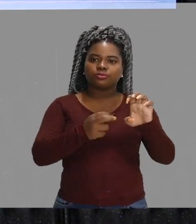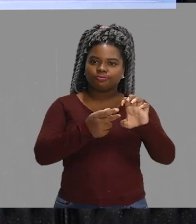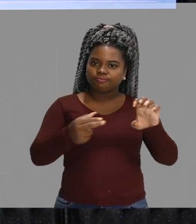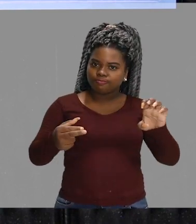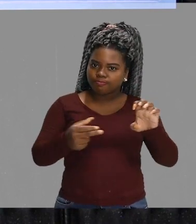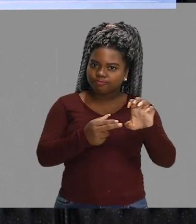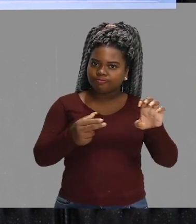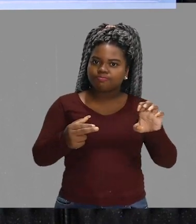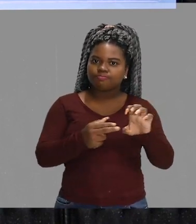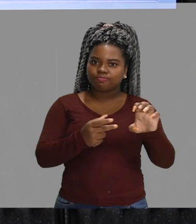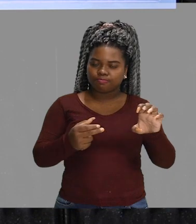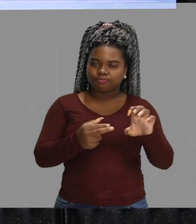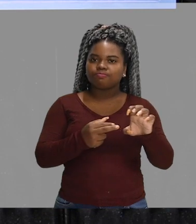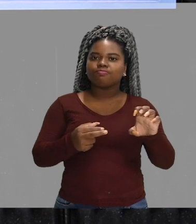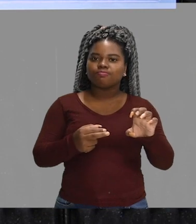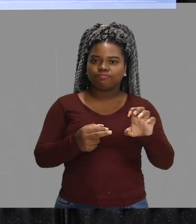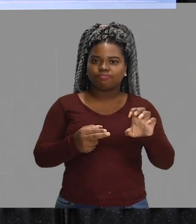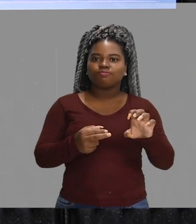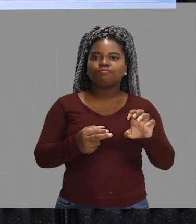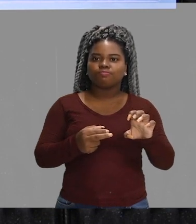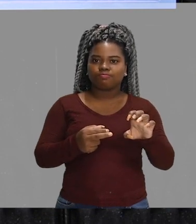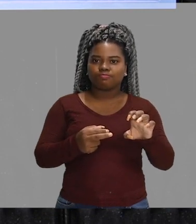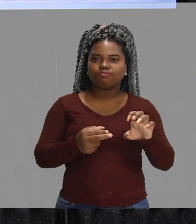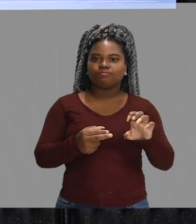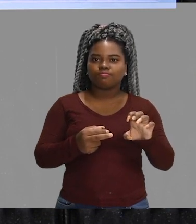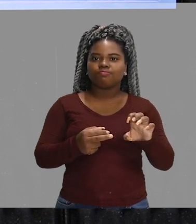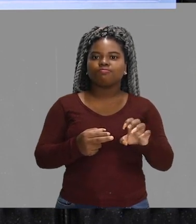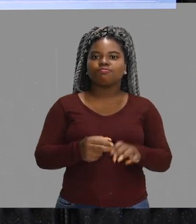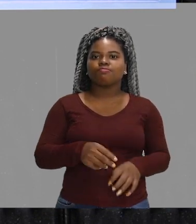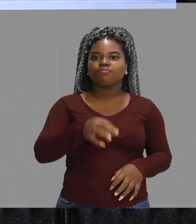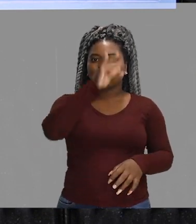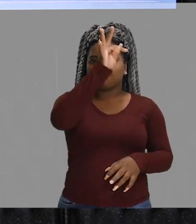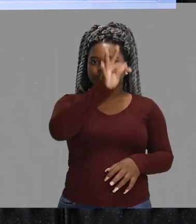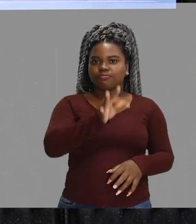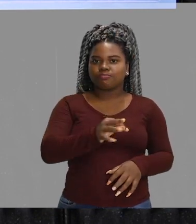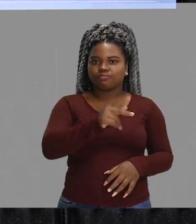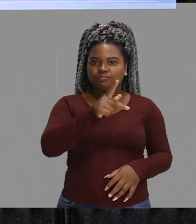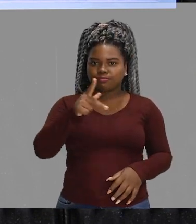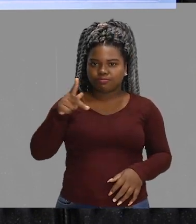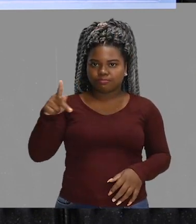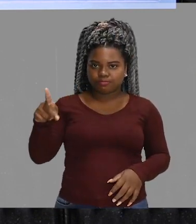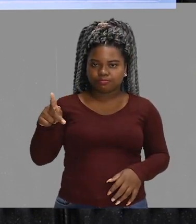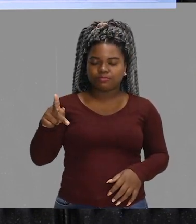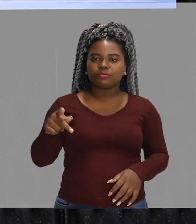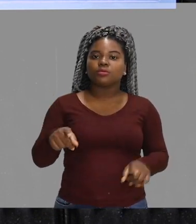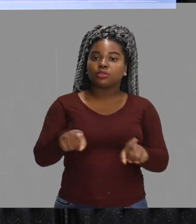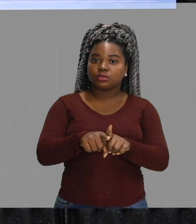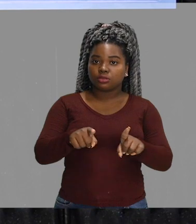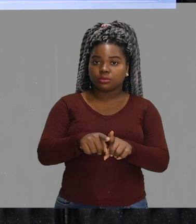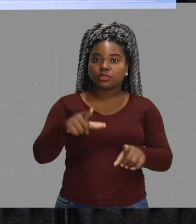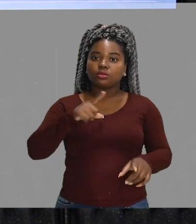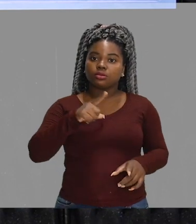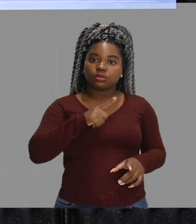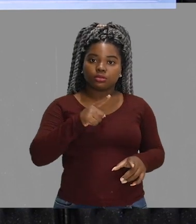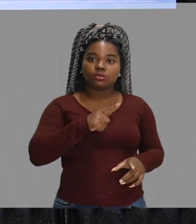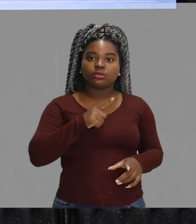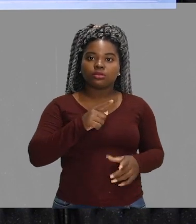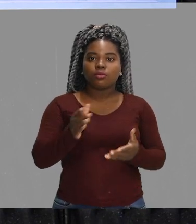pouco sobre a classificação dos elementos na tabela periódica e finalizar com algumas questões para a gente poder